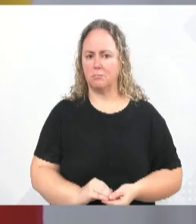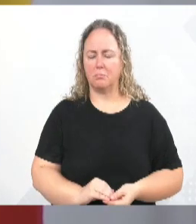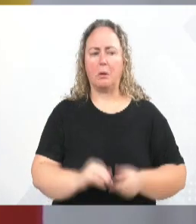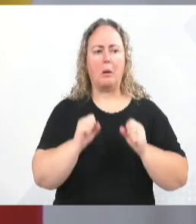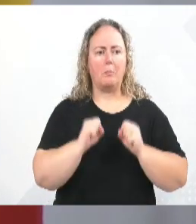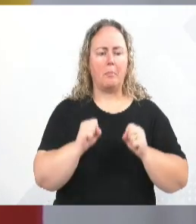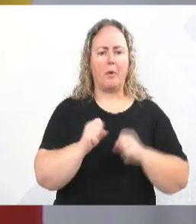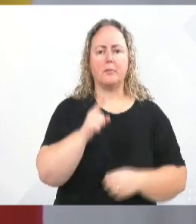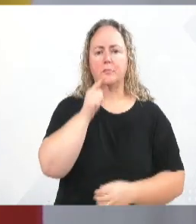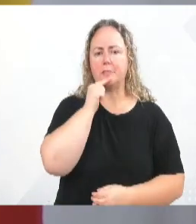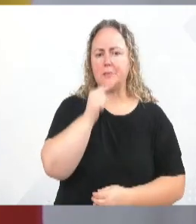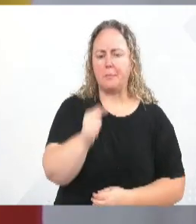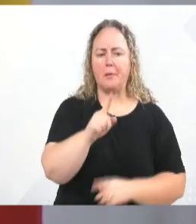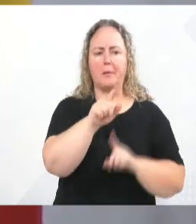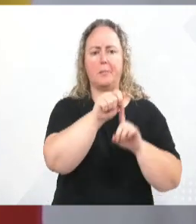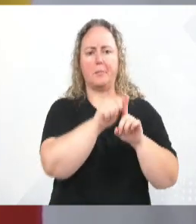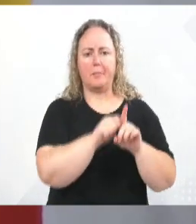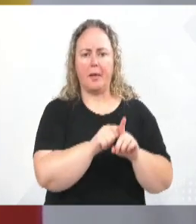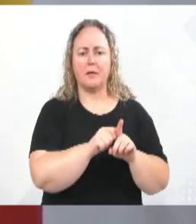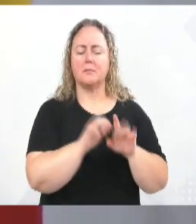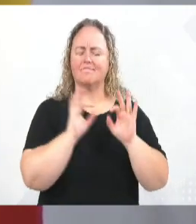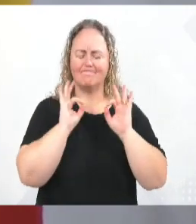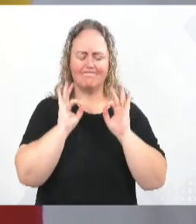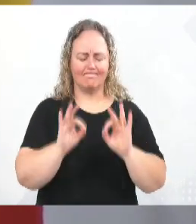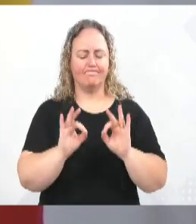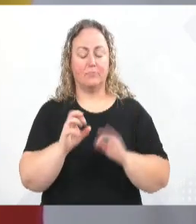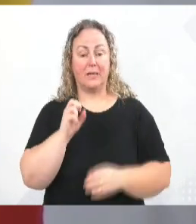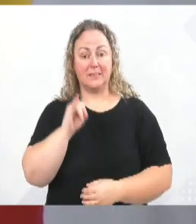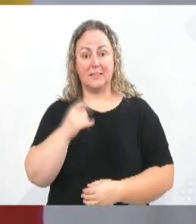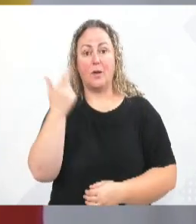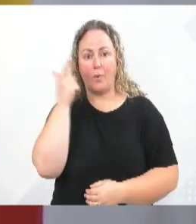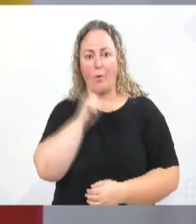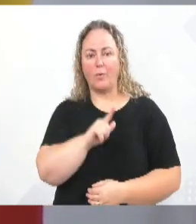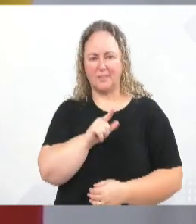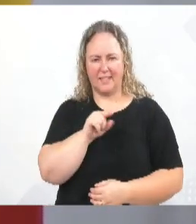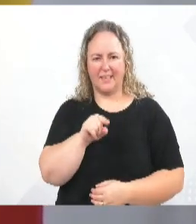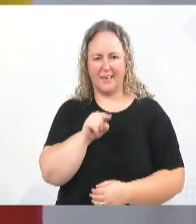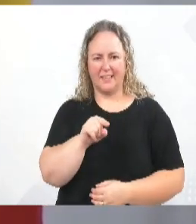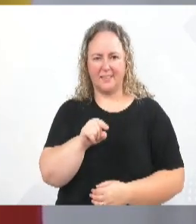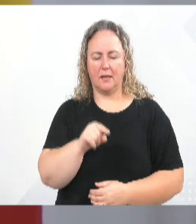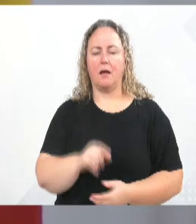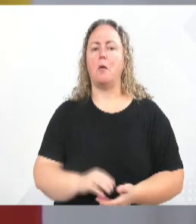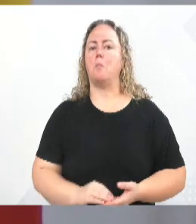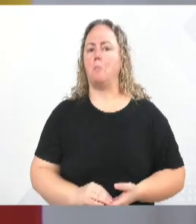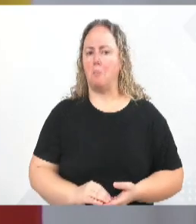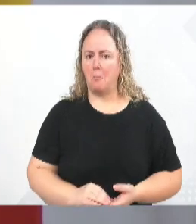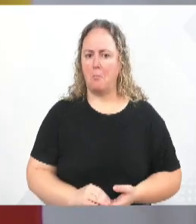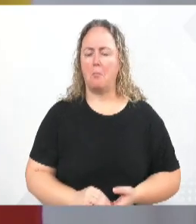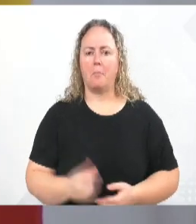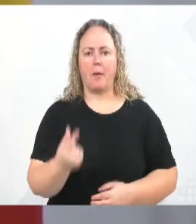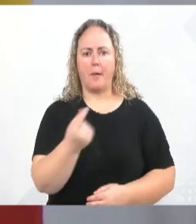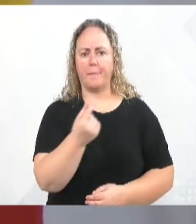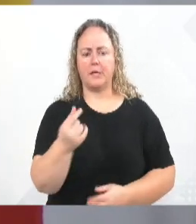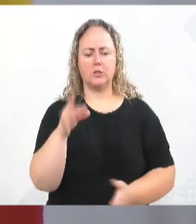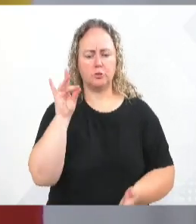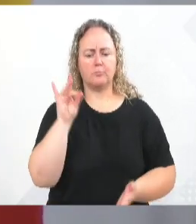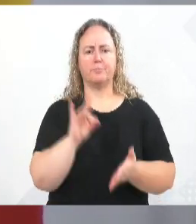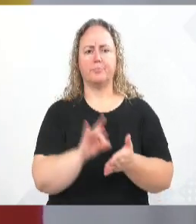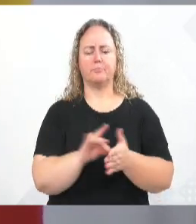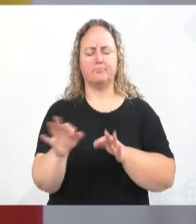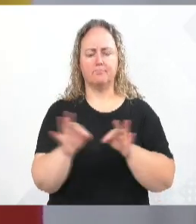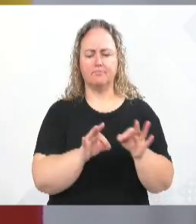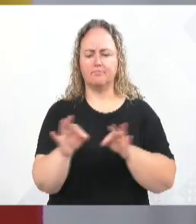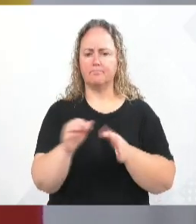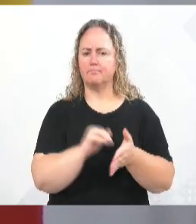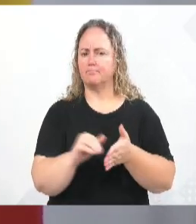uma semana, um mês, e eu tenho certeza absoluta que com esse bilhete recorrente, com um preço estabelecido pela Secretaria de Planejamento,